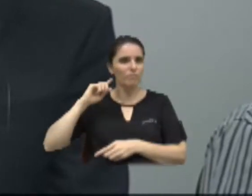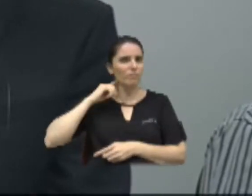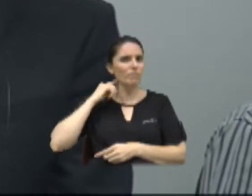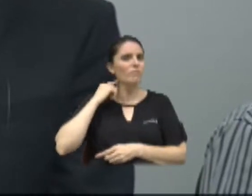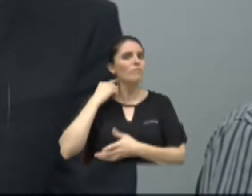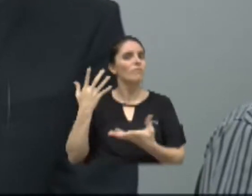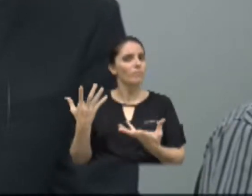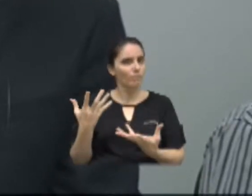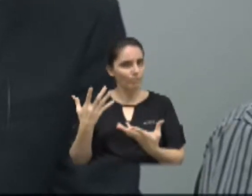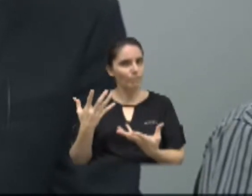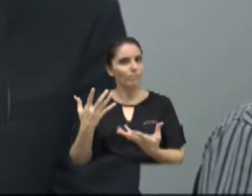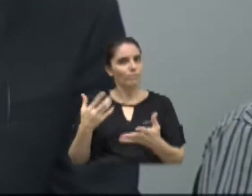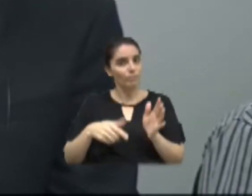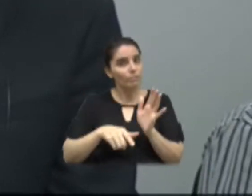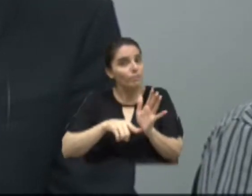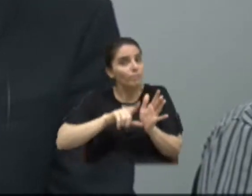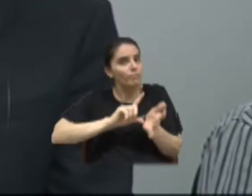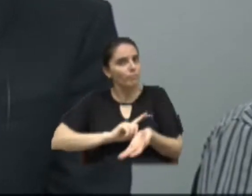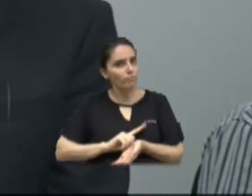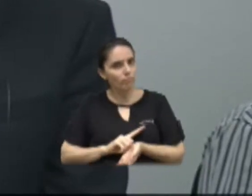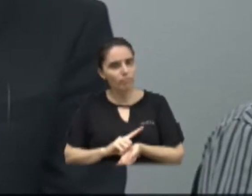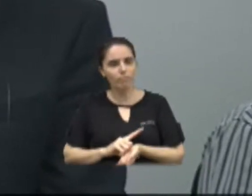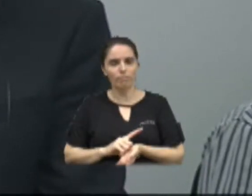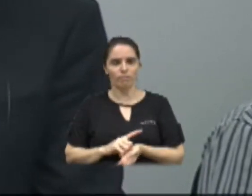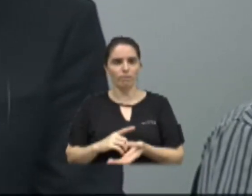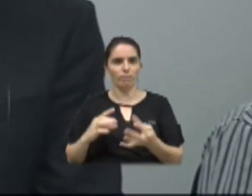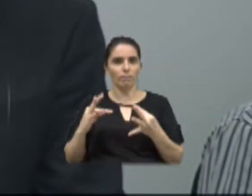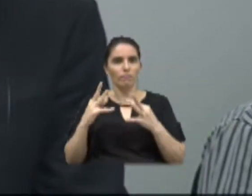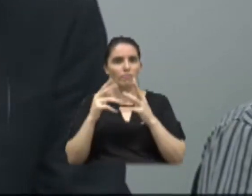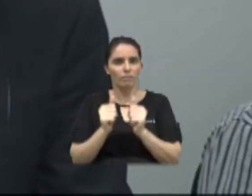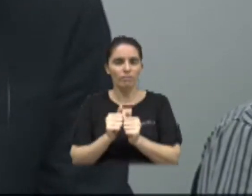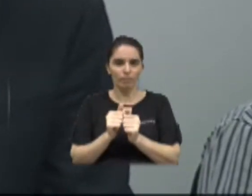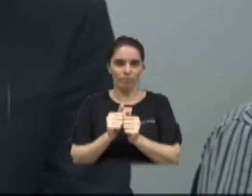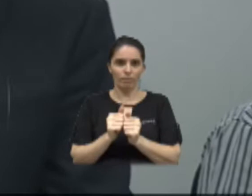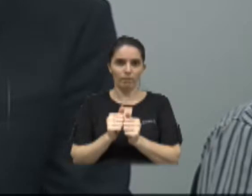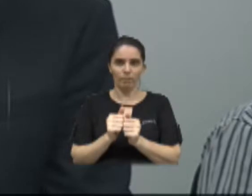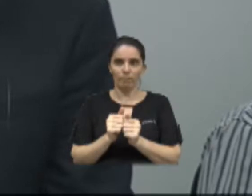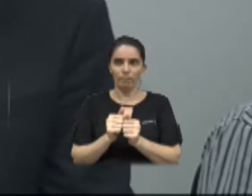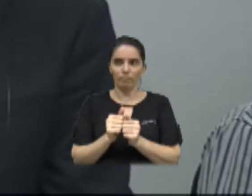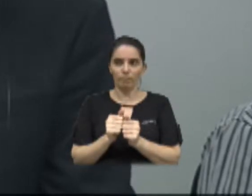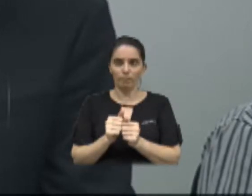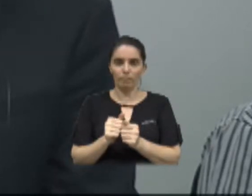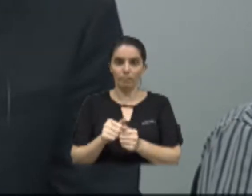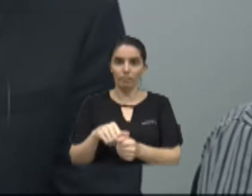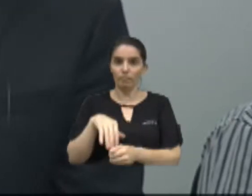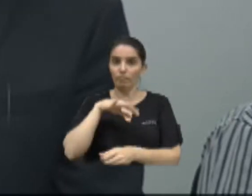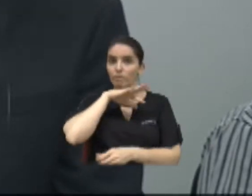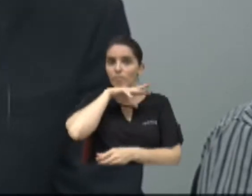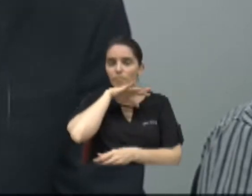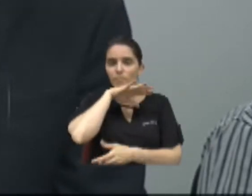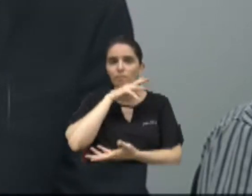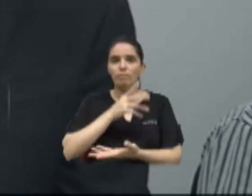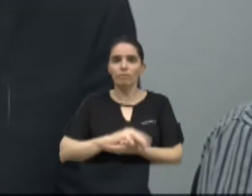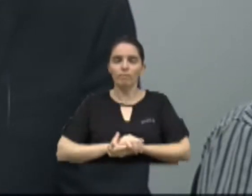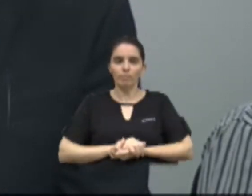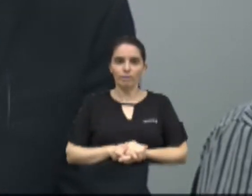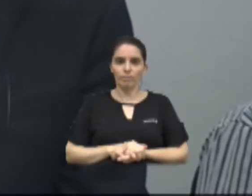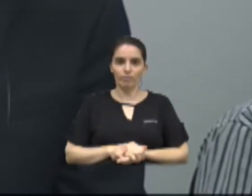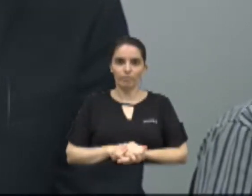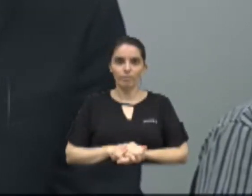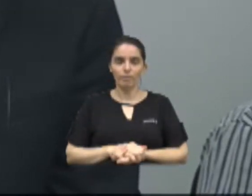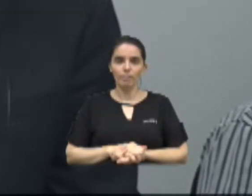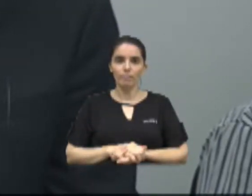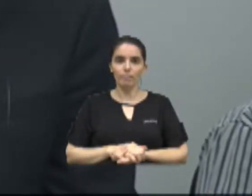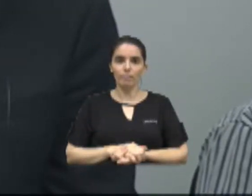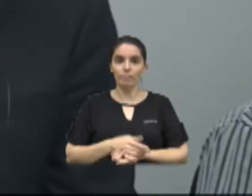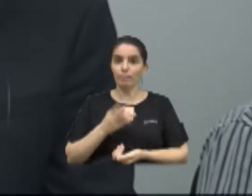própria coleta, porque se ele faria 2, 3, 10 caçambas no dia, vai fazer menos por causa disso.